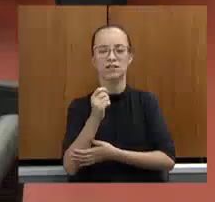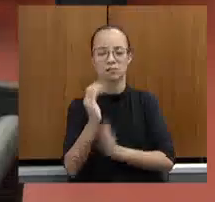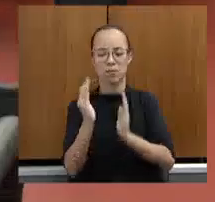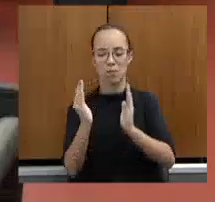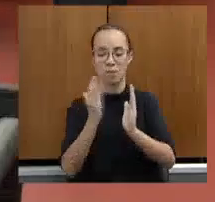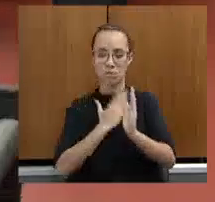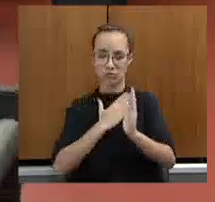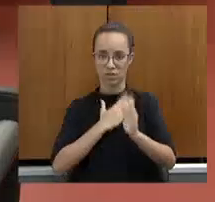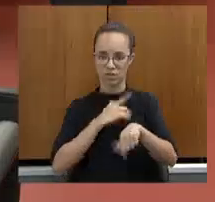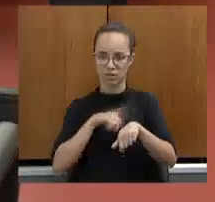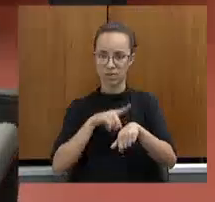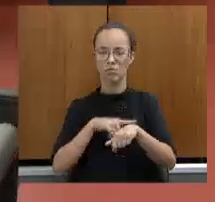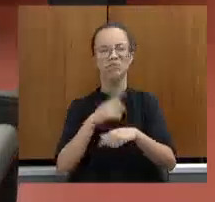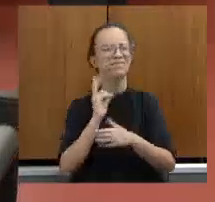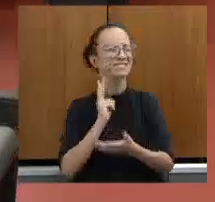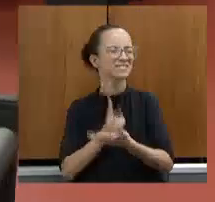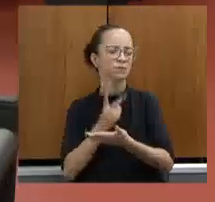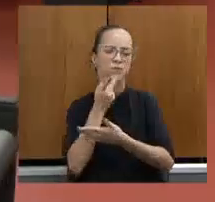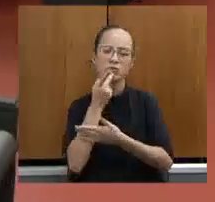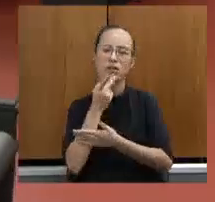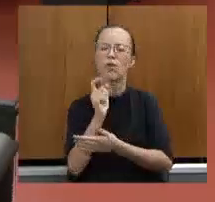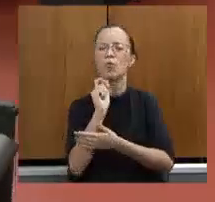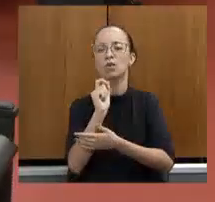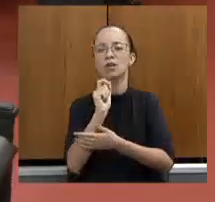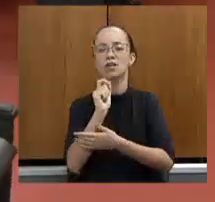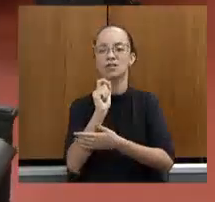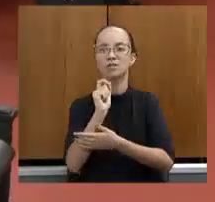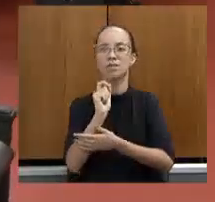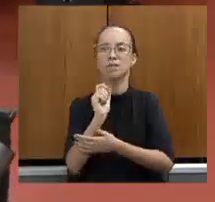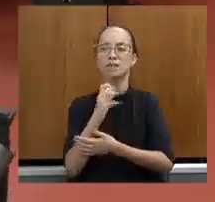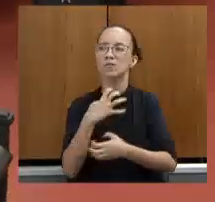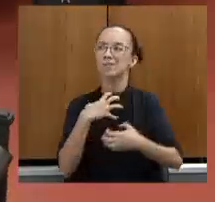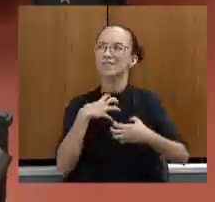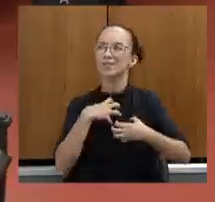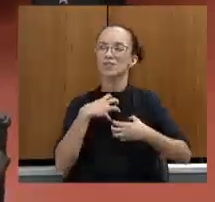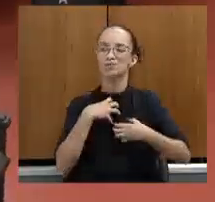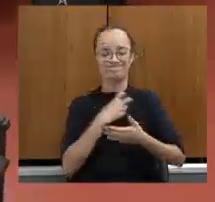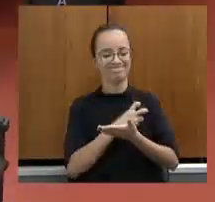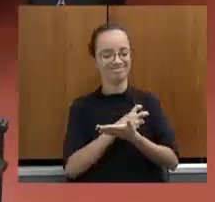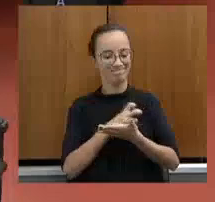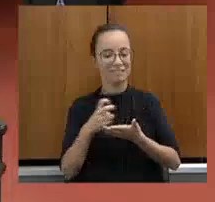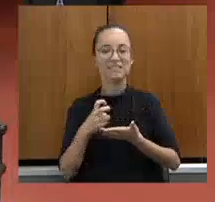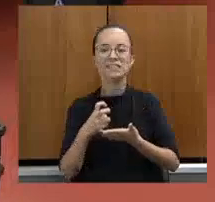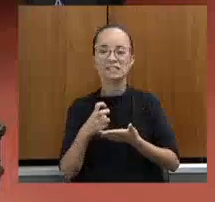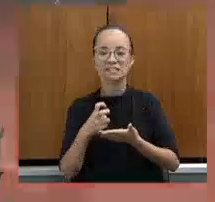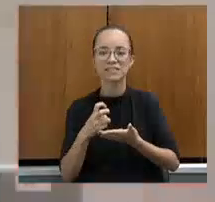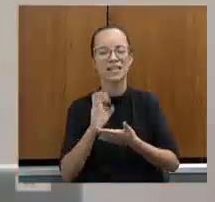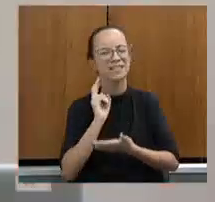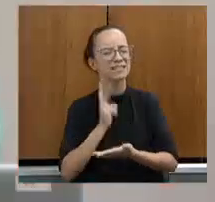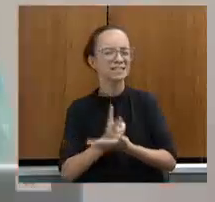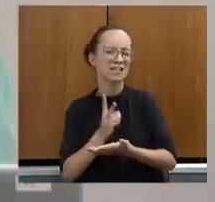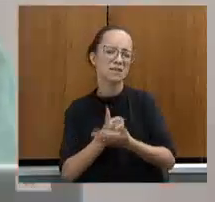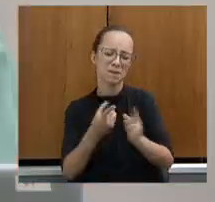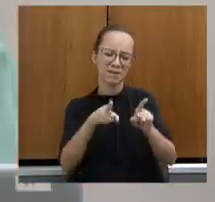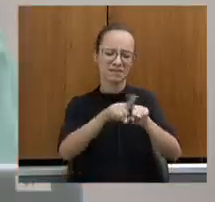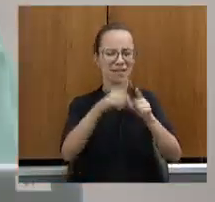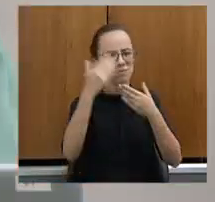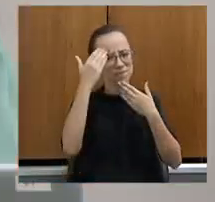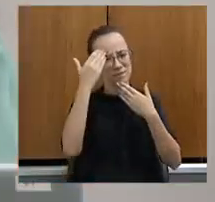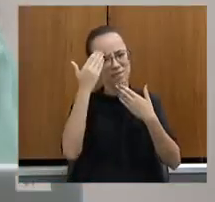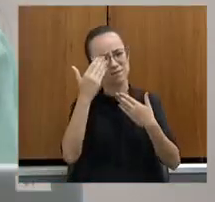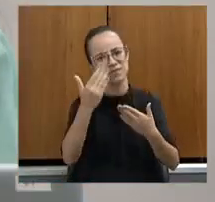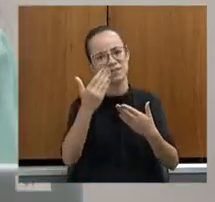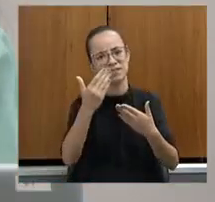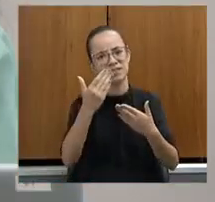eu tenho sempre dito isso que já inclima de despedida né bia mas Sempre agradecendo a parceria que foi